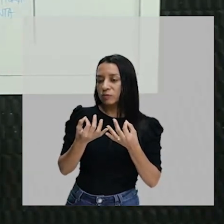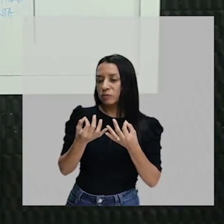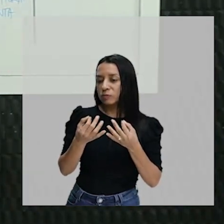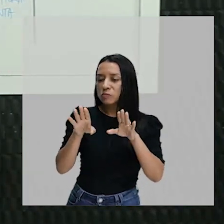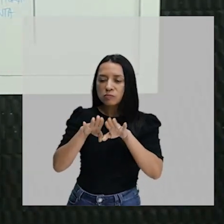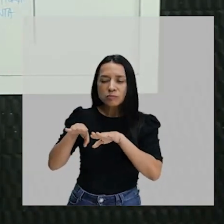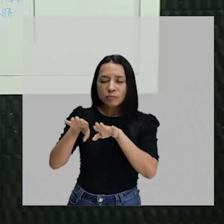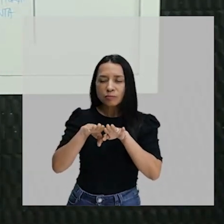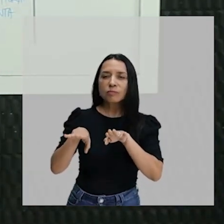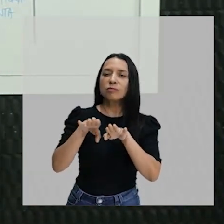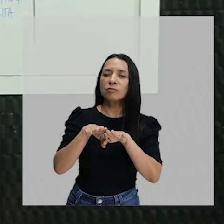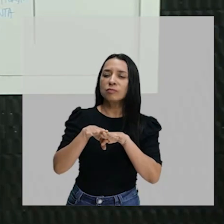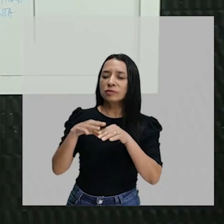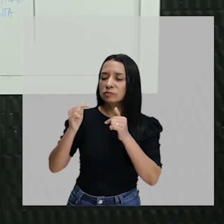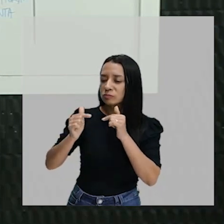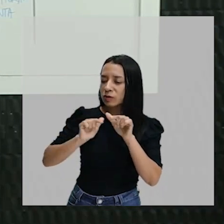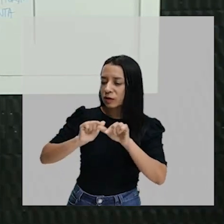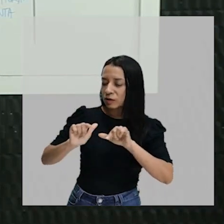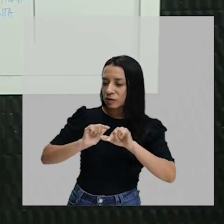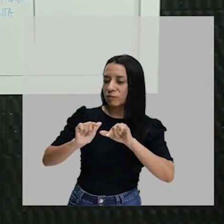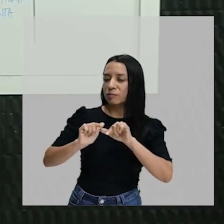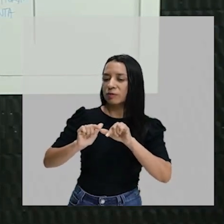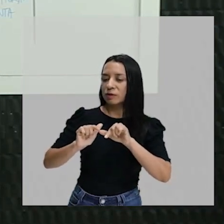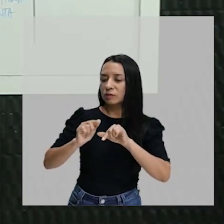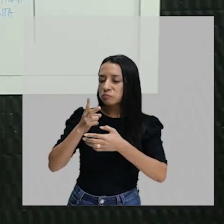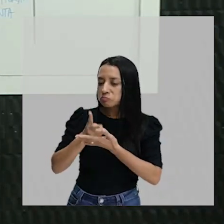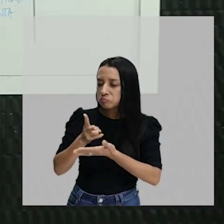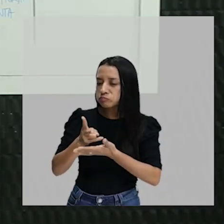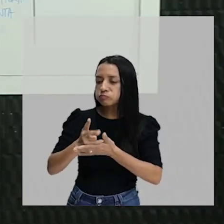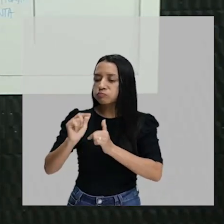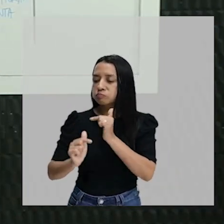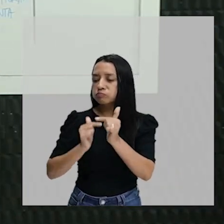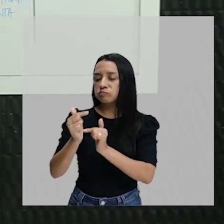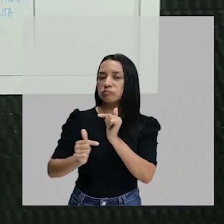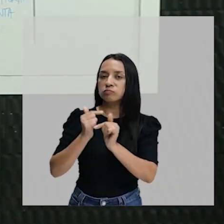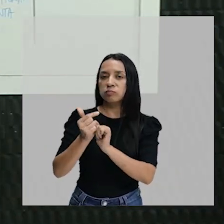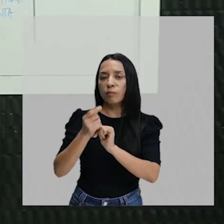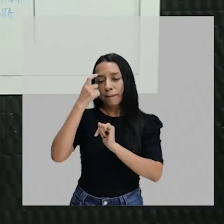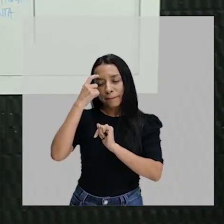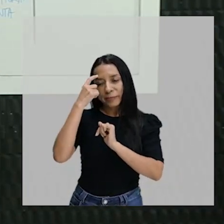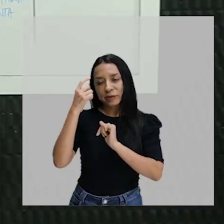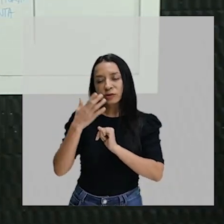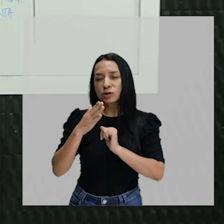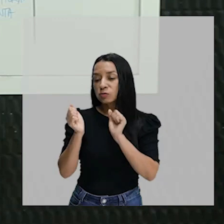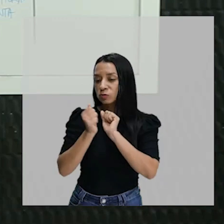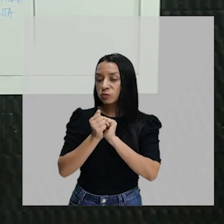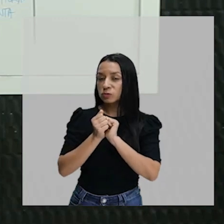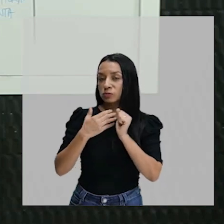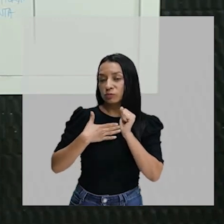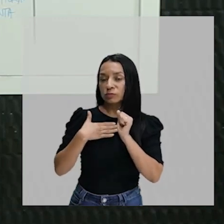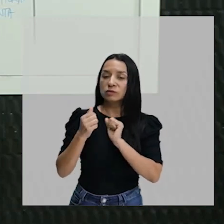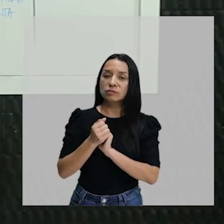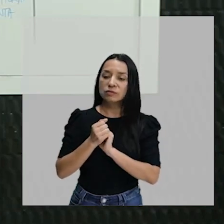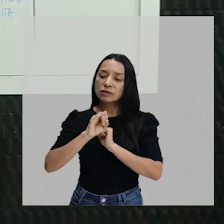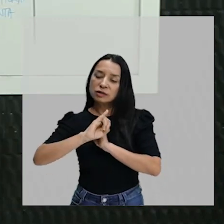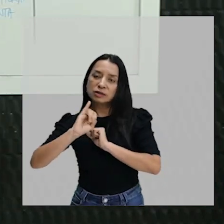mesmo ritmo de trabalho então você vai duplicar a quantidade de pessoas pensem comigo se eu